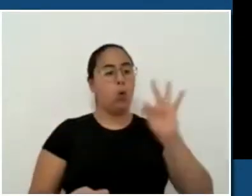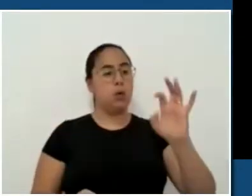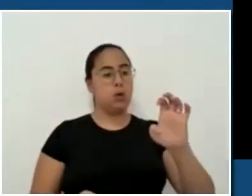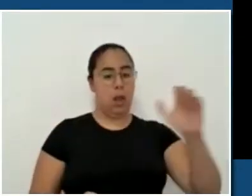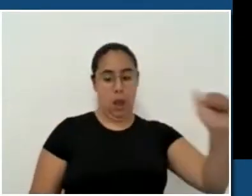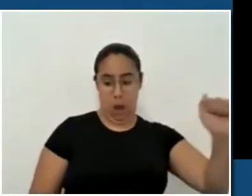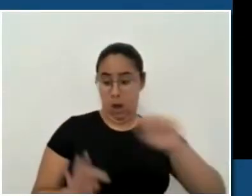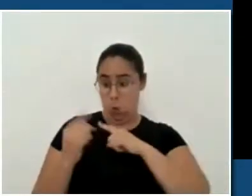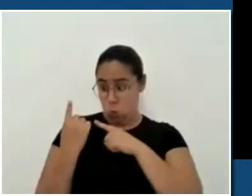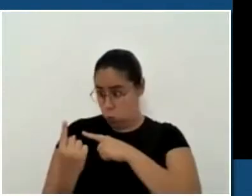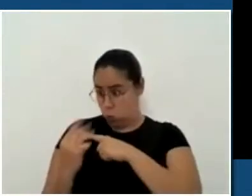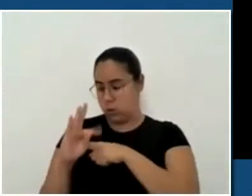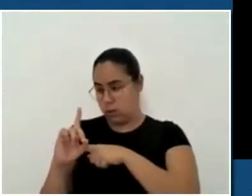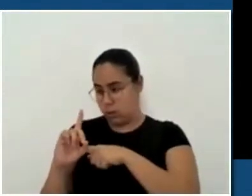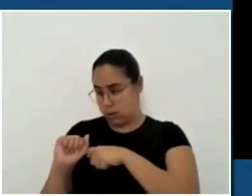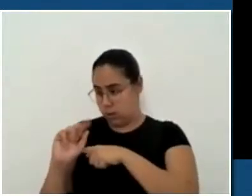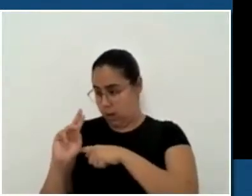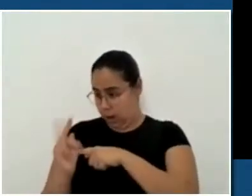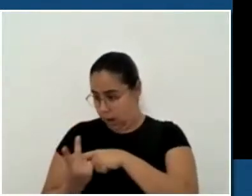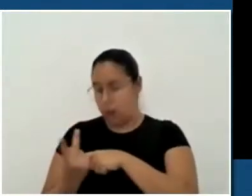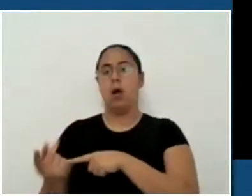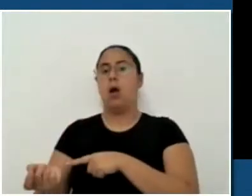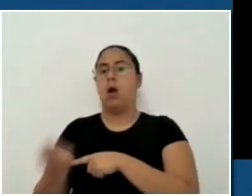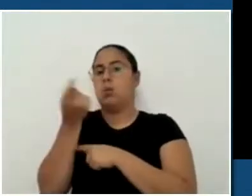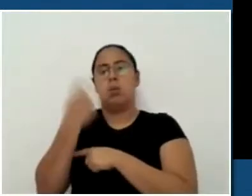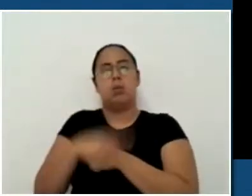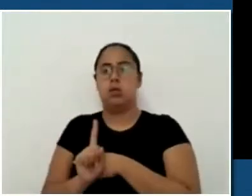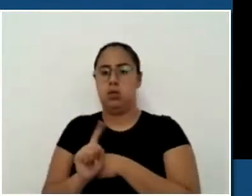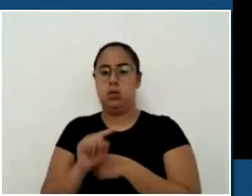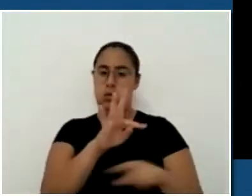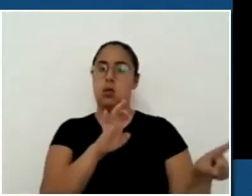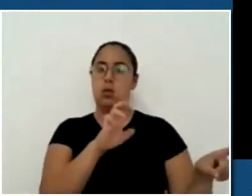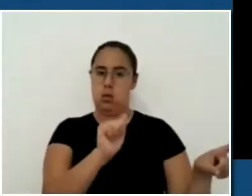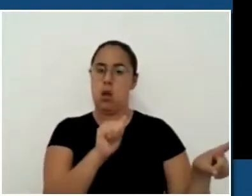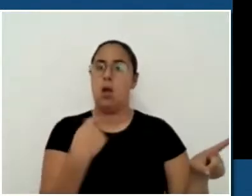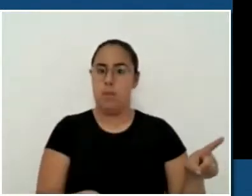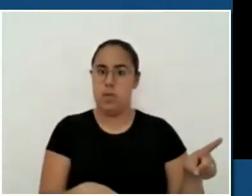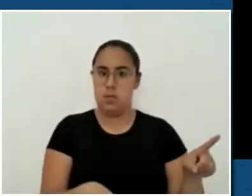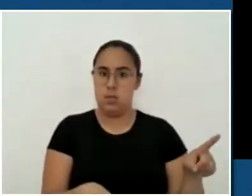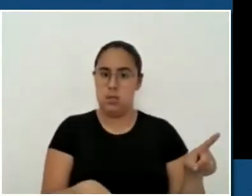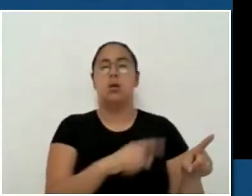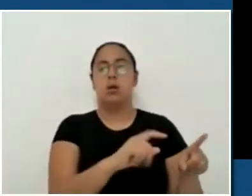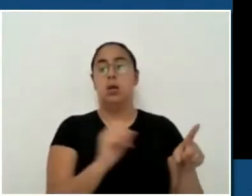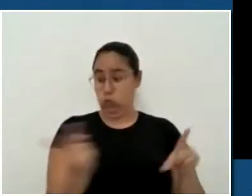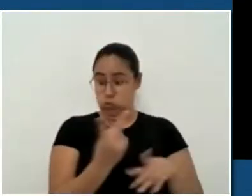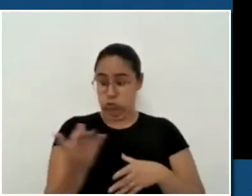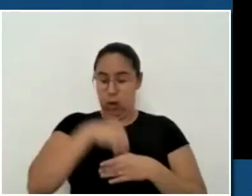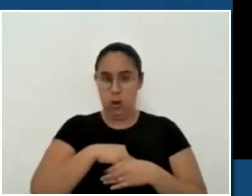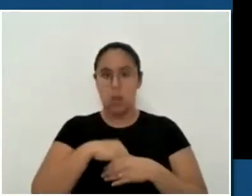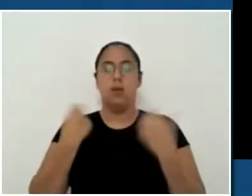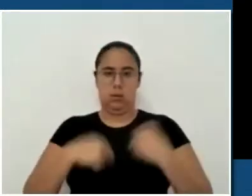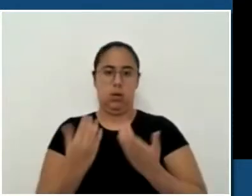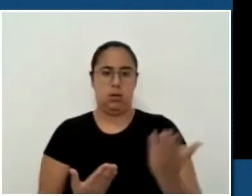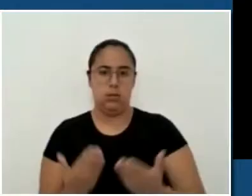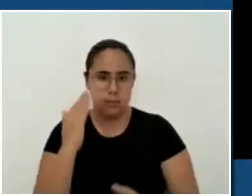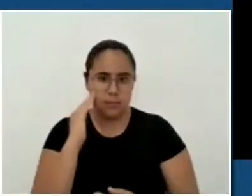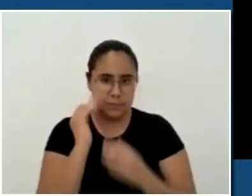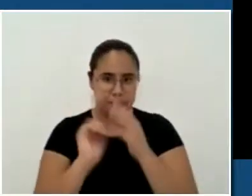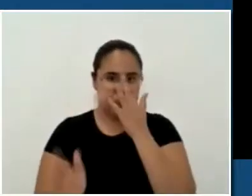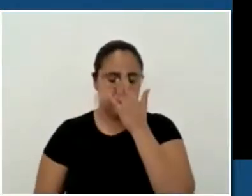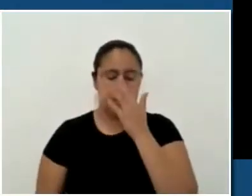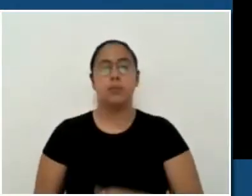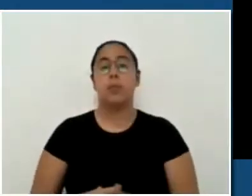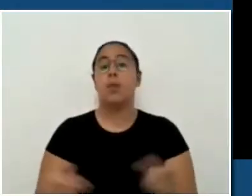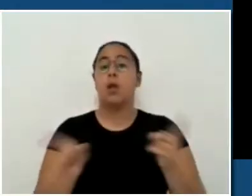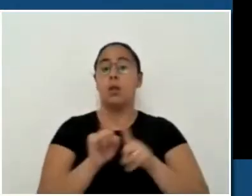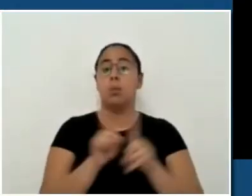capacidade de atenção e controle da hiperatividade, então quando você tem as duas situações, a gente lembra que não tem um remédio para as áreas